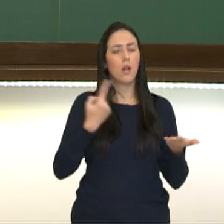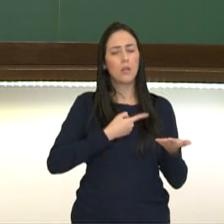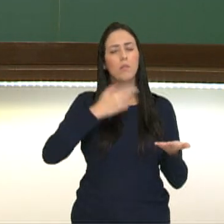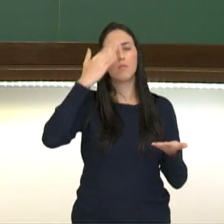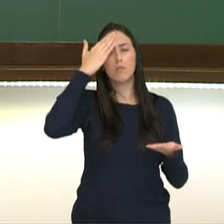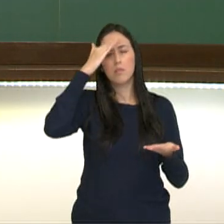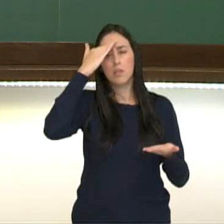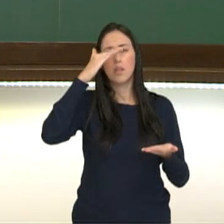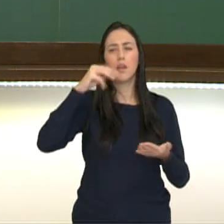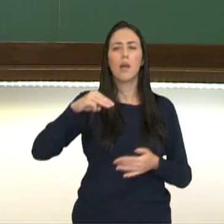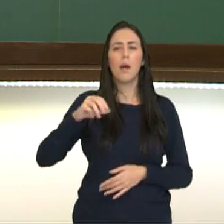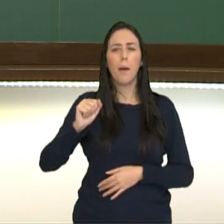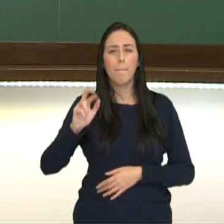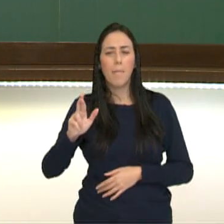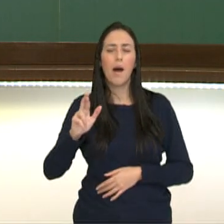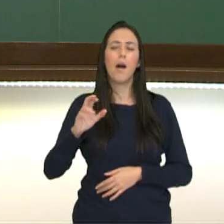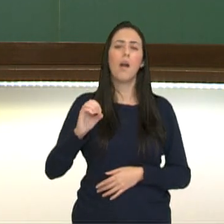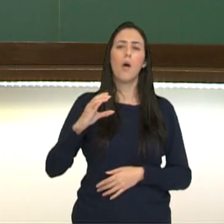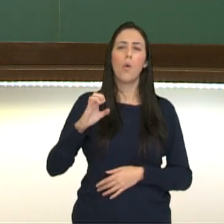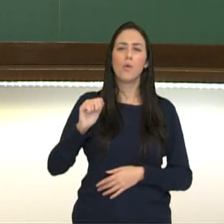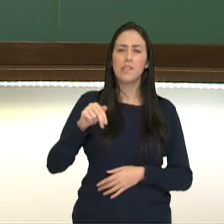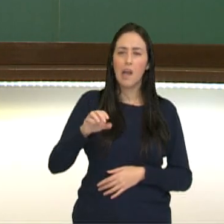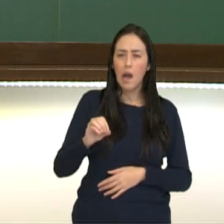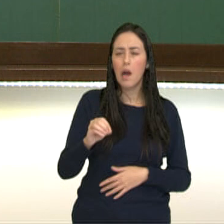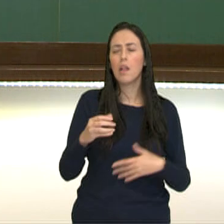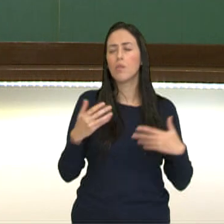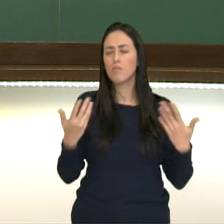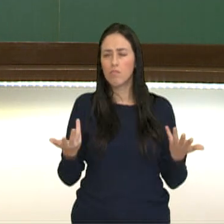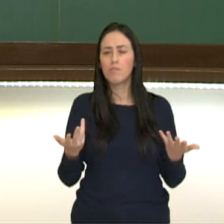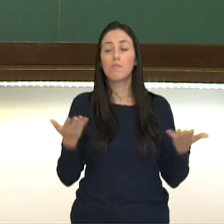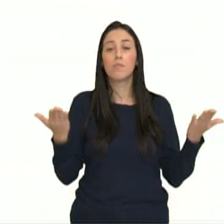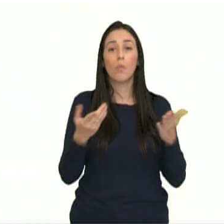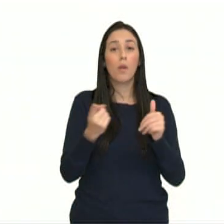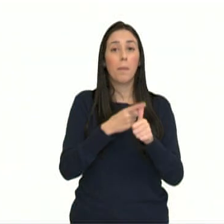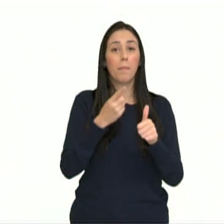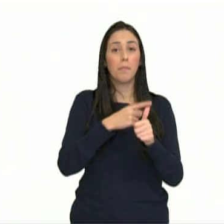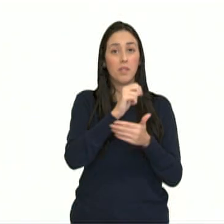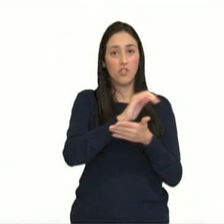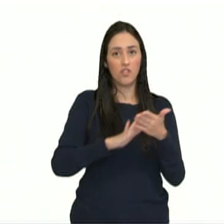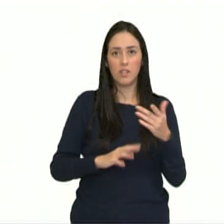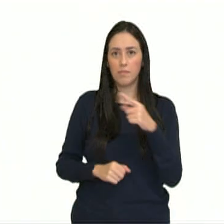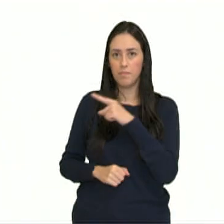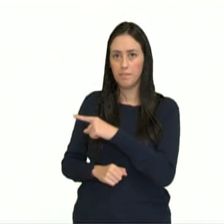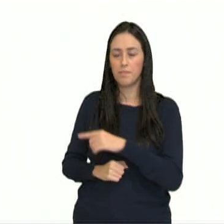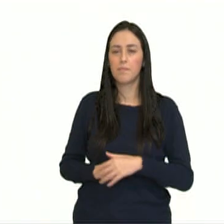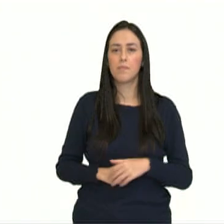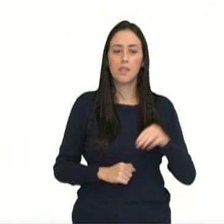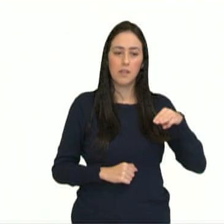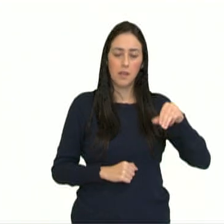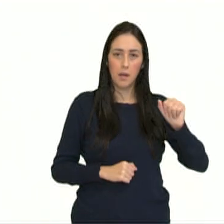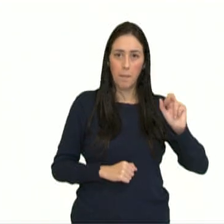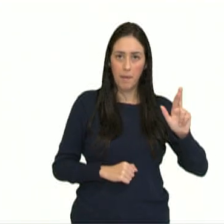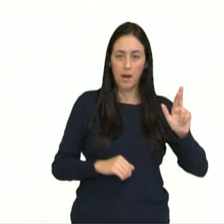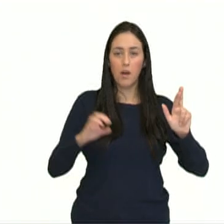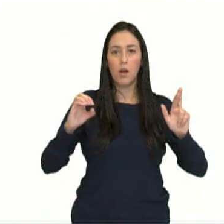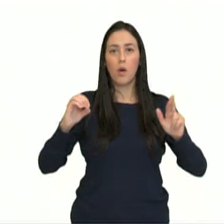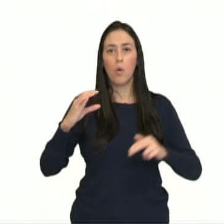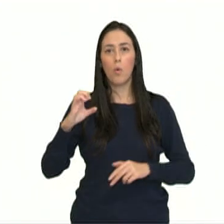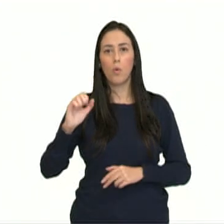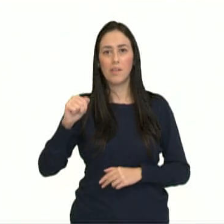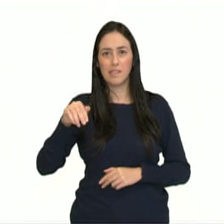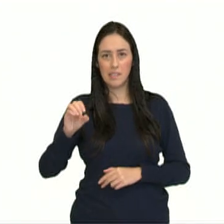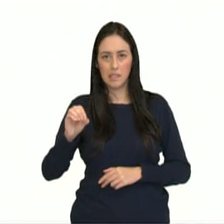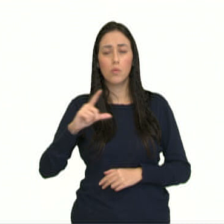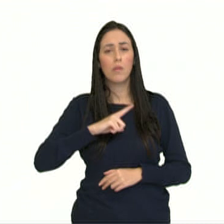mares, oceanos, da disponibilidade de água, nossa primeira atividade para você, mares e oceanos, por mais que possuam